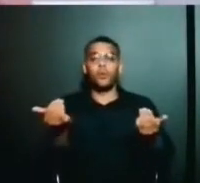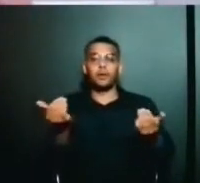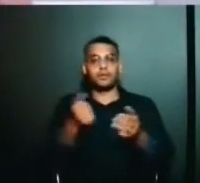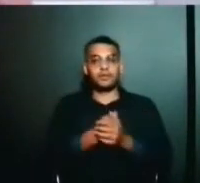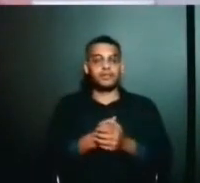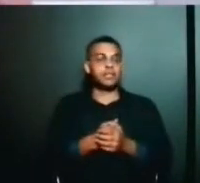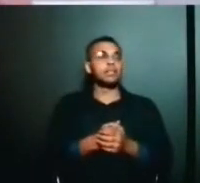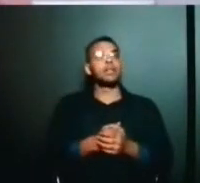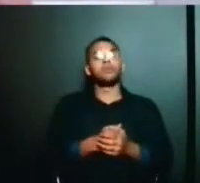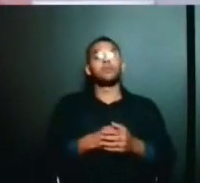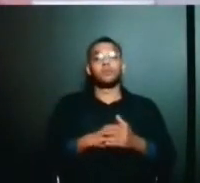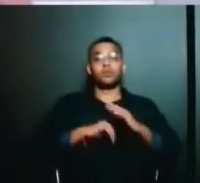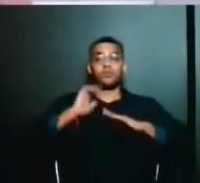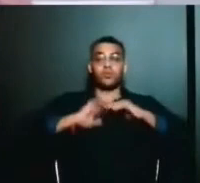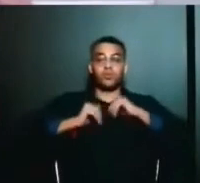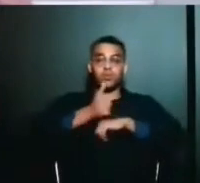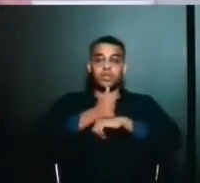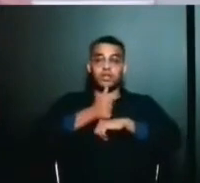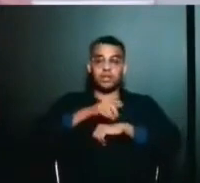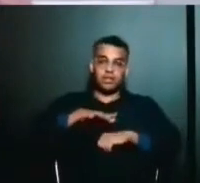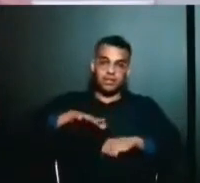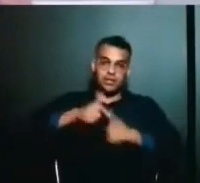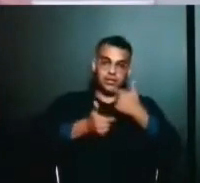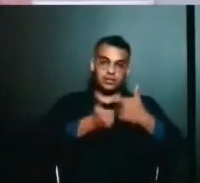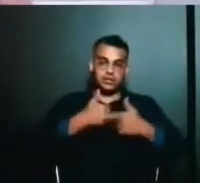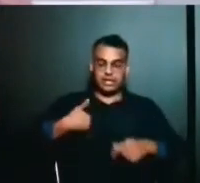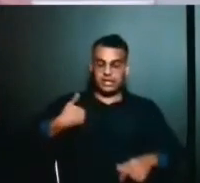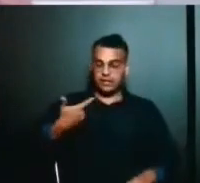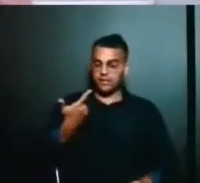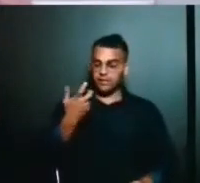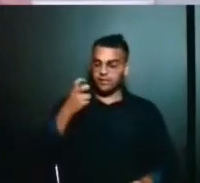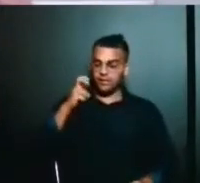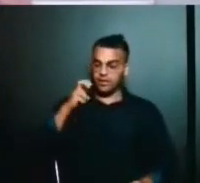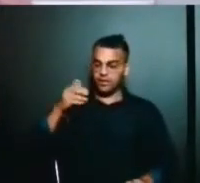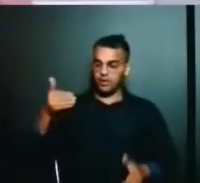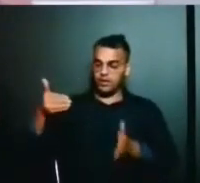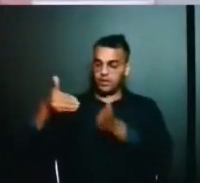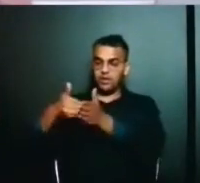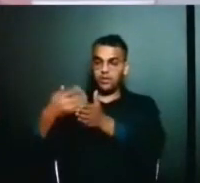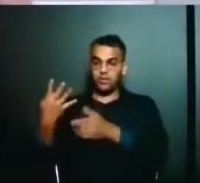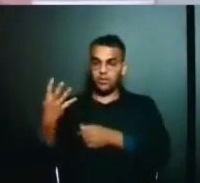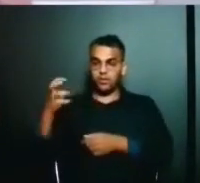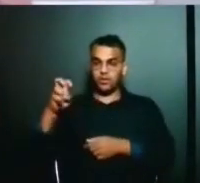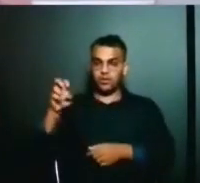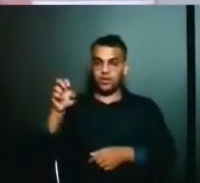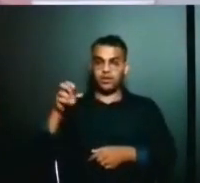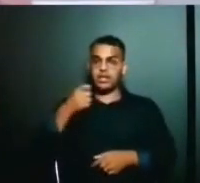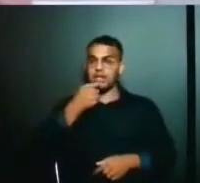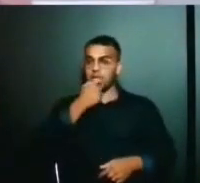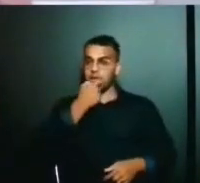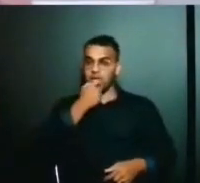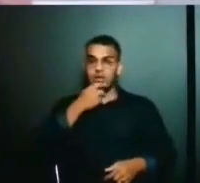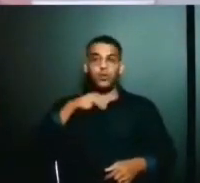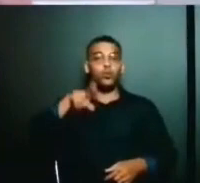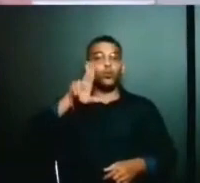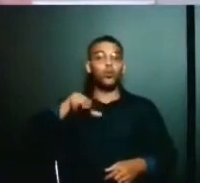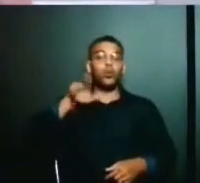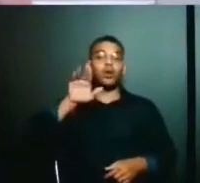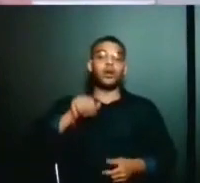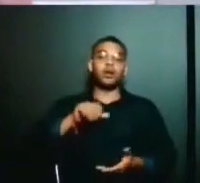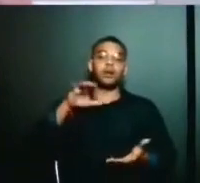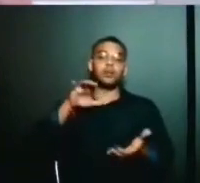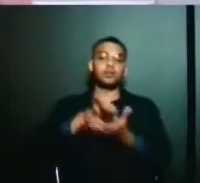mercado de trabalho entre 25 e 40 anos, solteiros, que não são casados, que nunca foram casados e que não têm